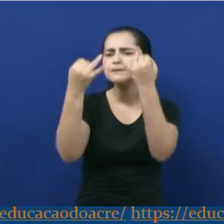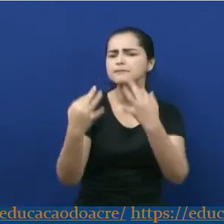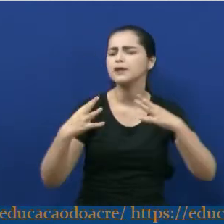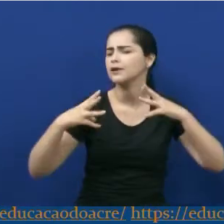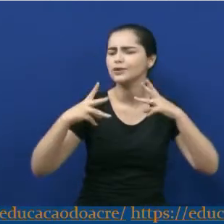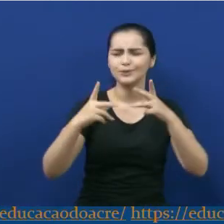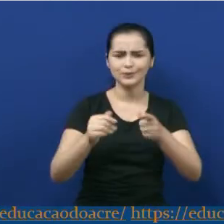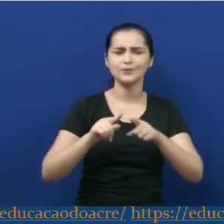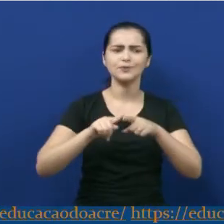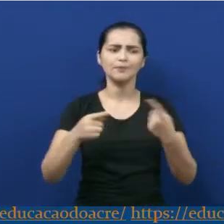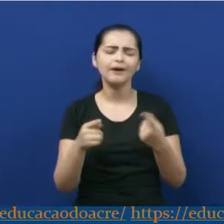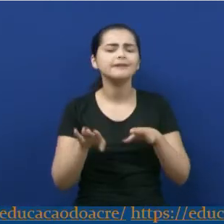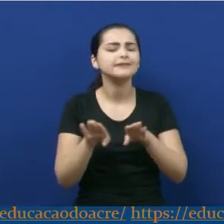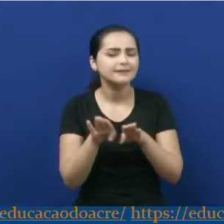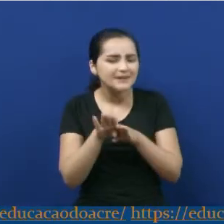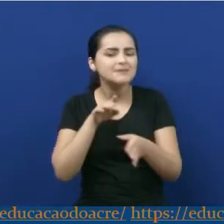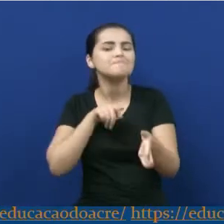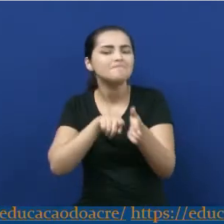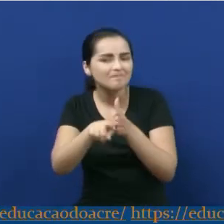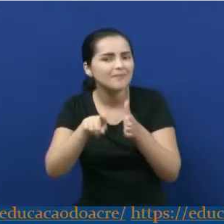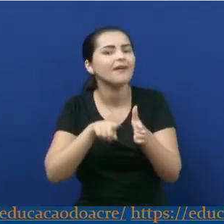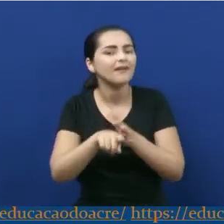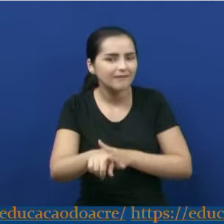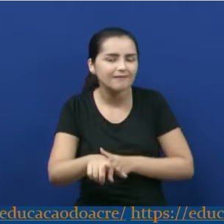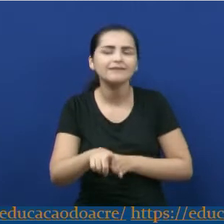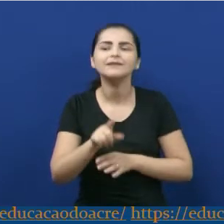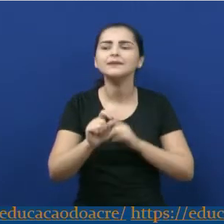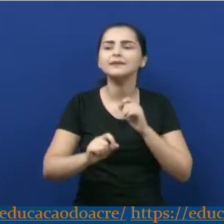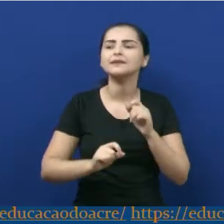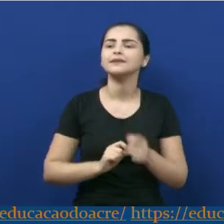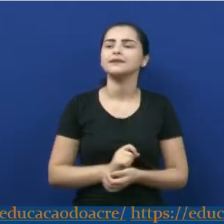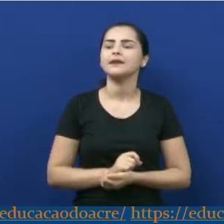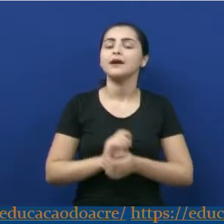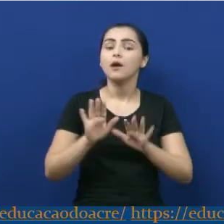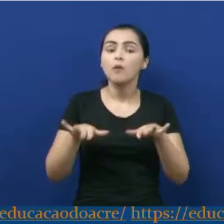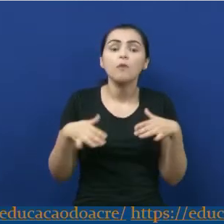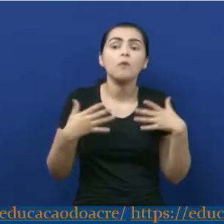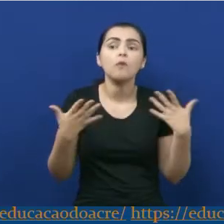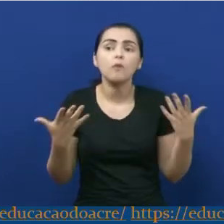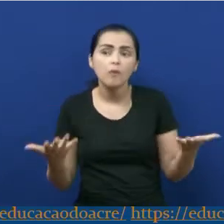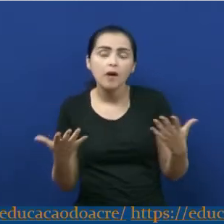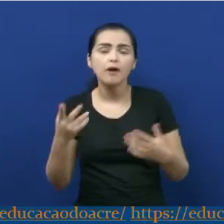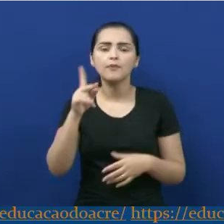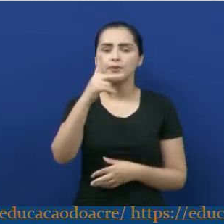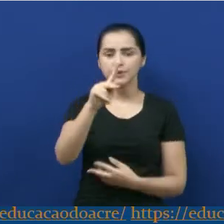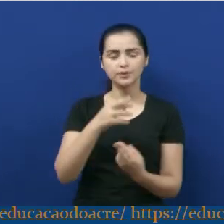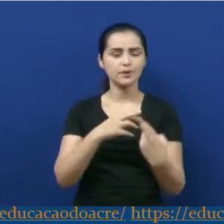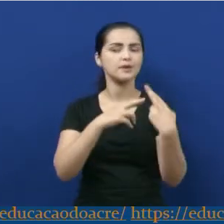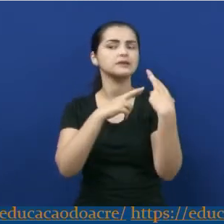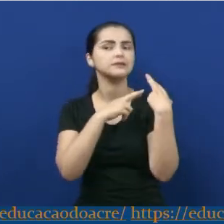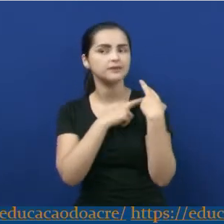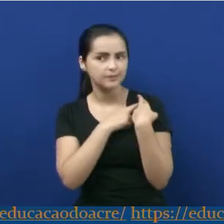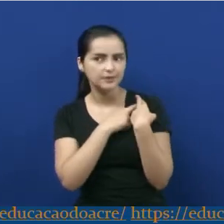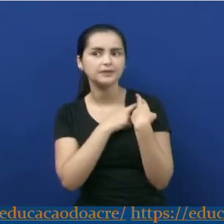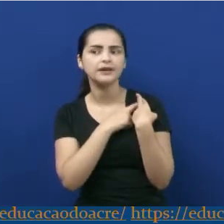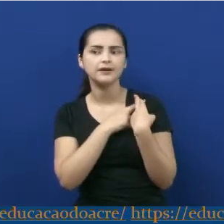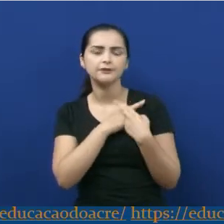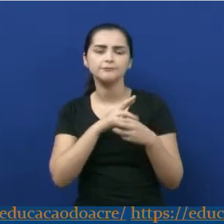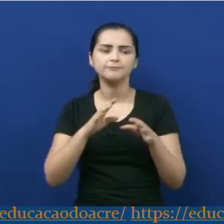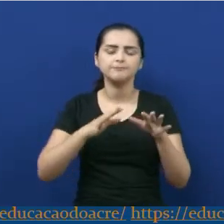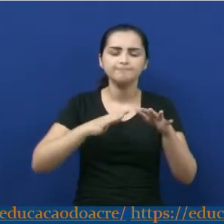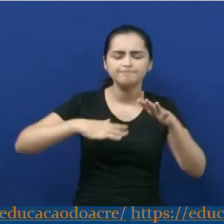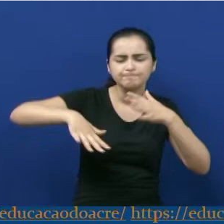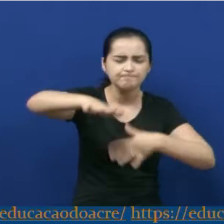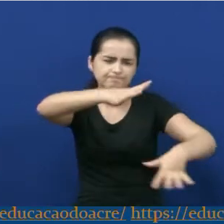o Freud explica Mas também questionam ele Pergunta assim qual seria a sua responsabilidade na desordem